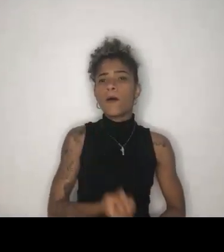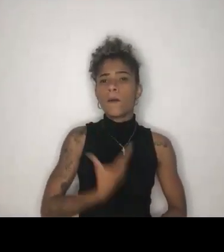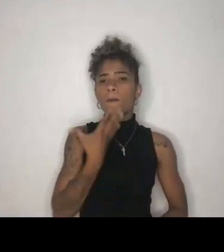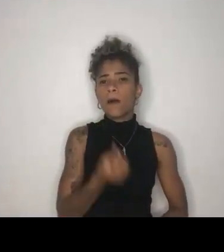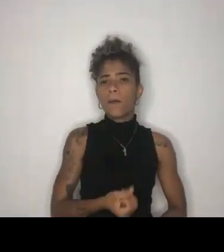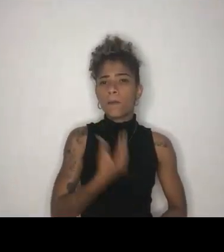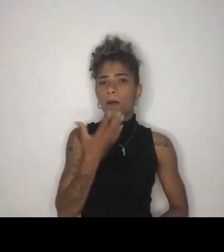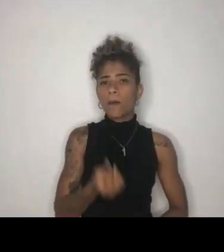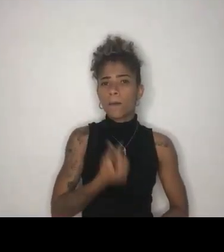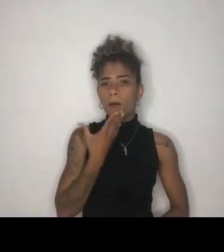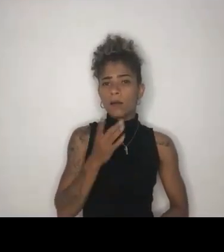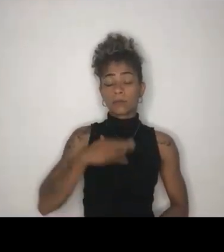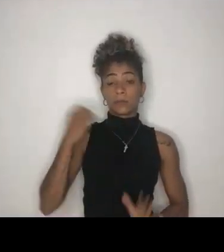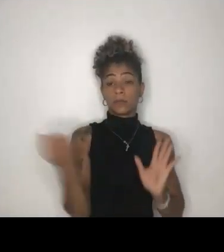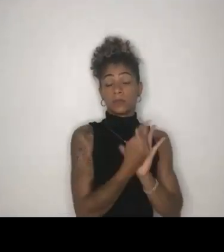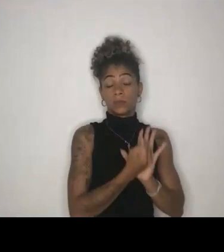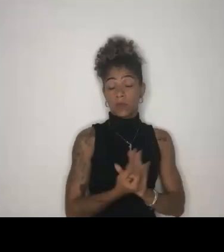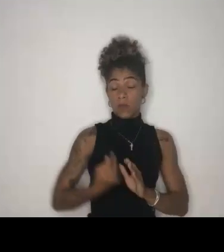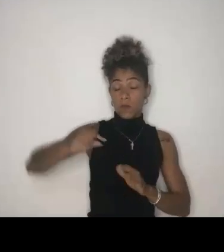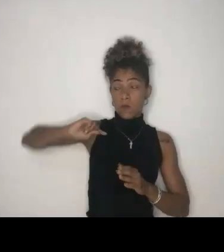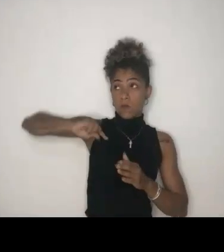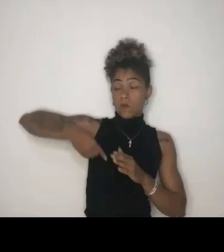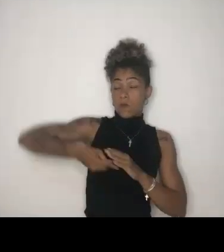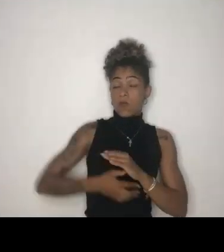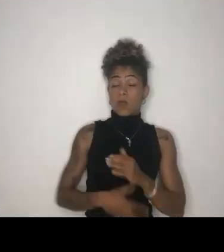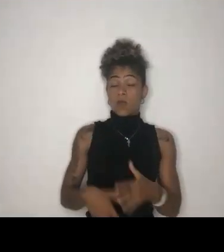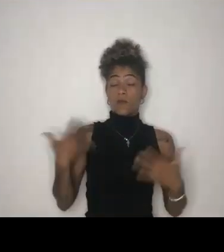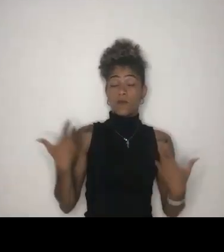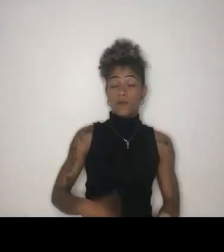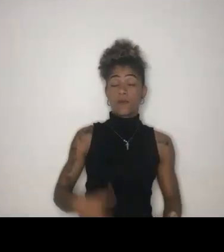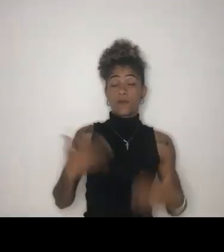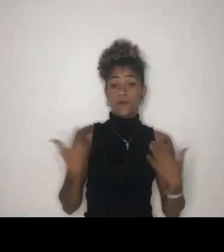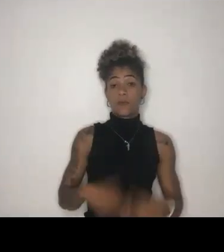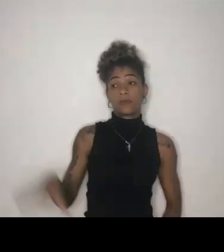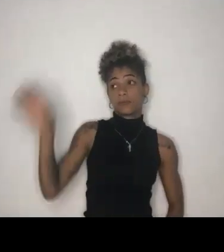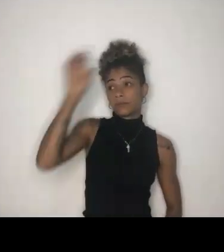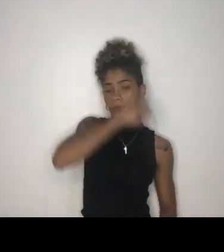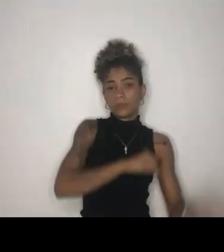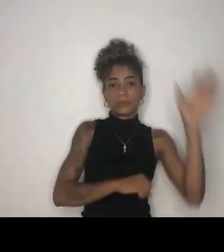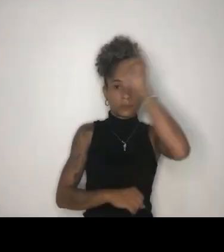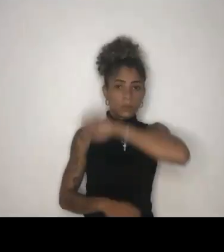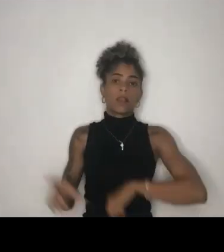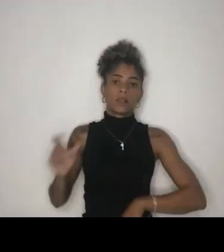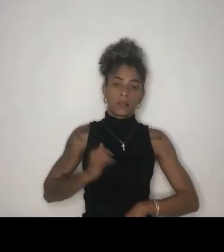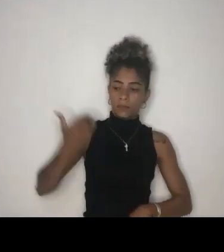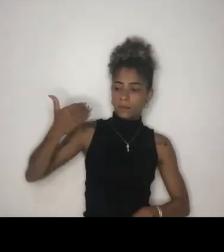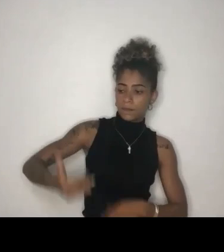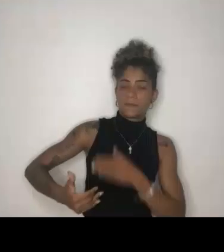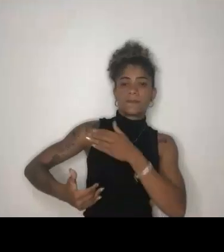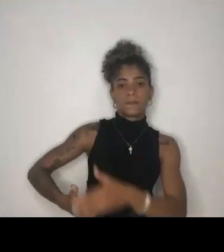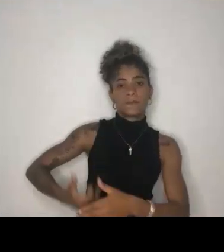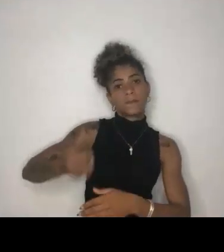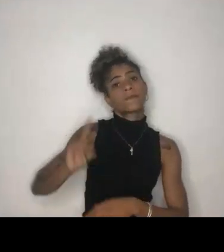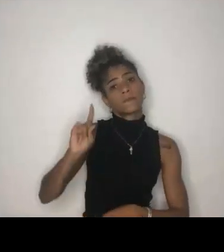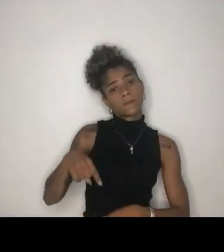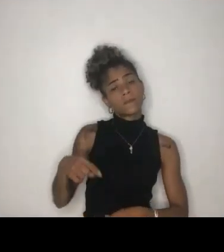que me marcou profundamente né esses aprendizados que que tem nesses processos criativos que a gente acaba